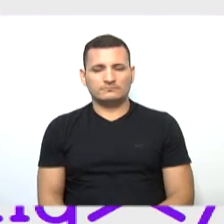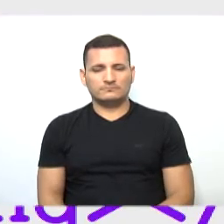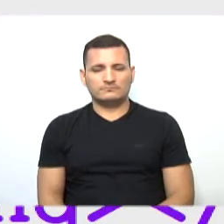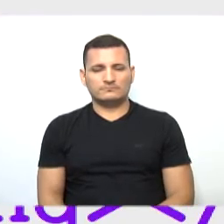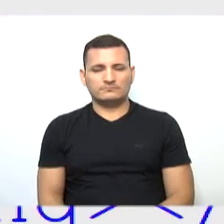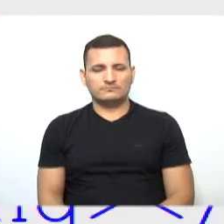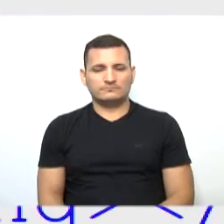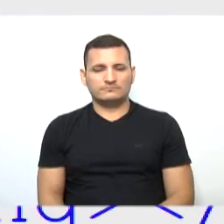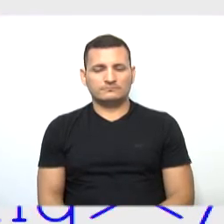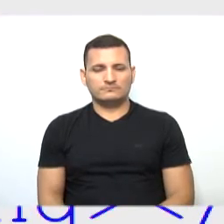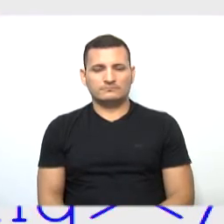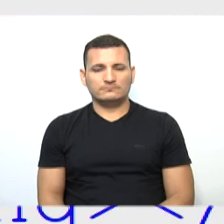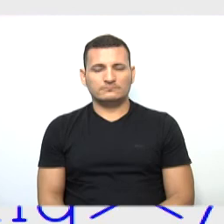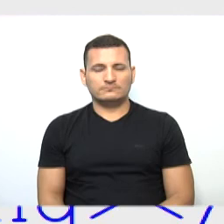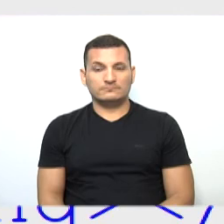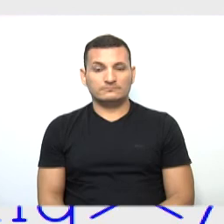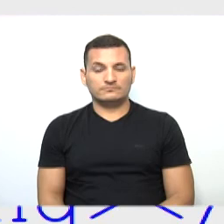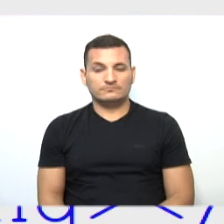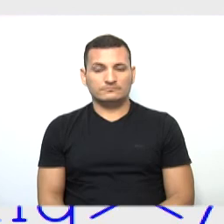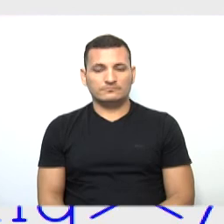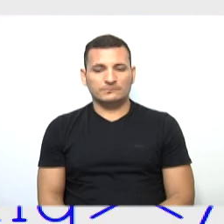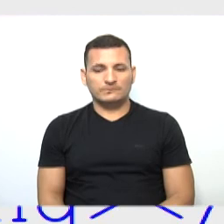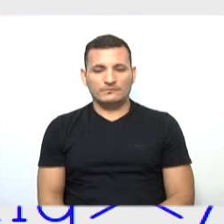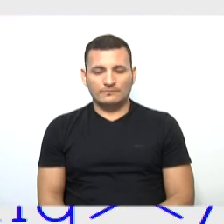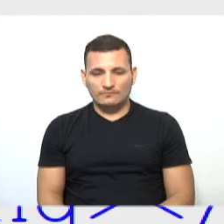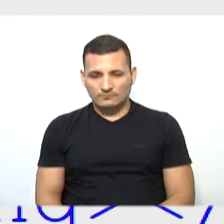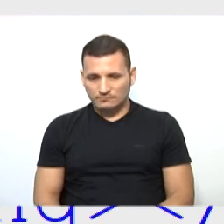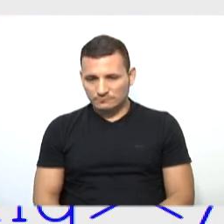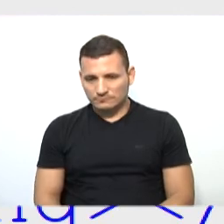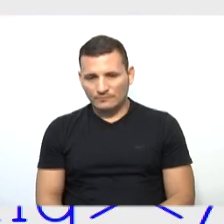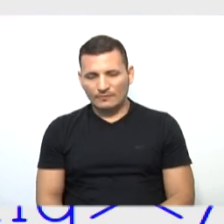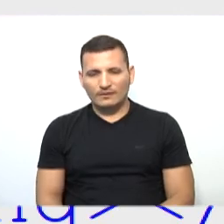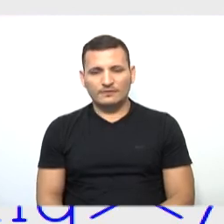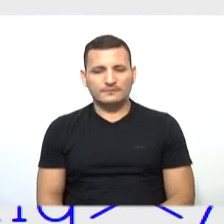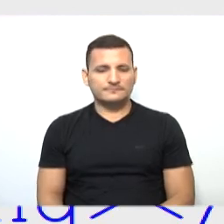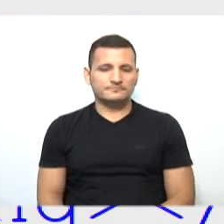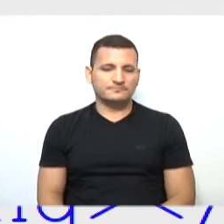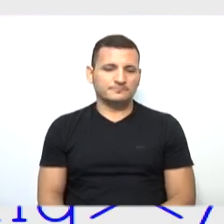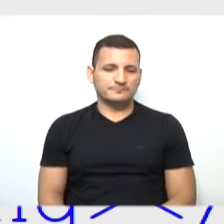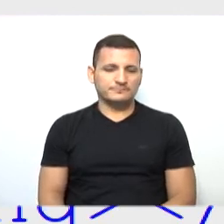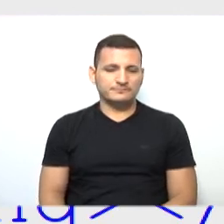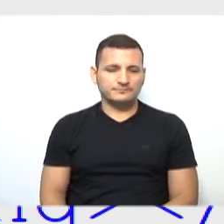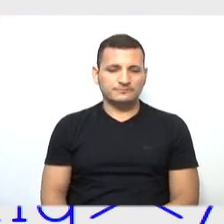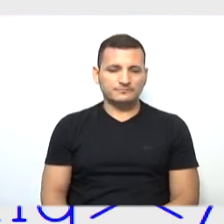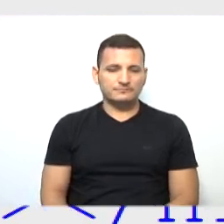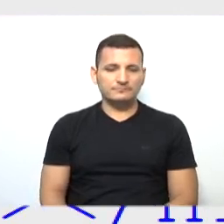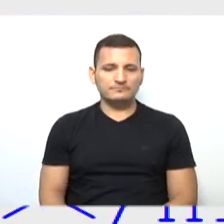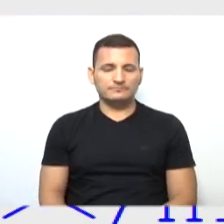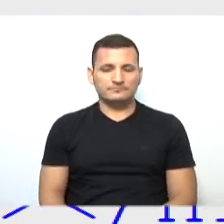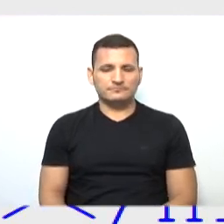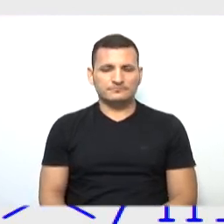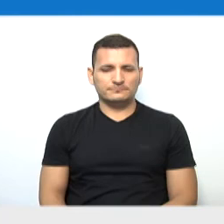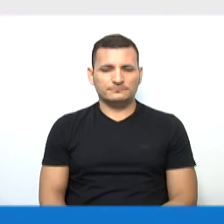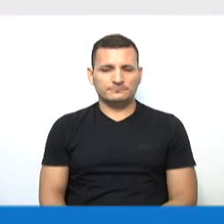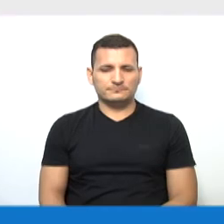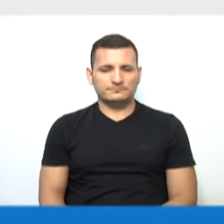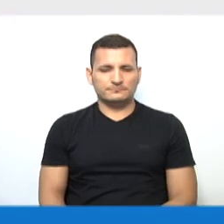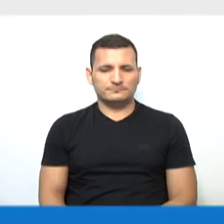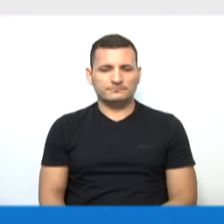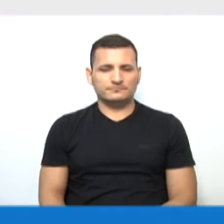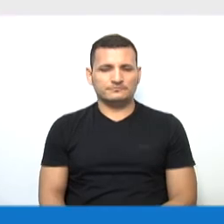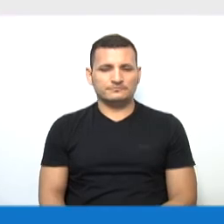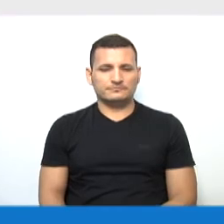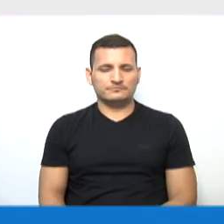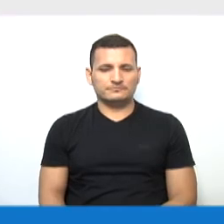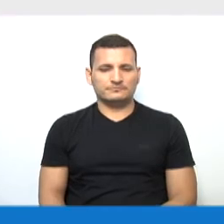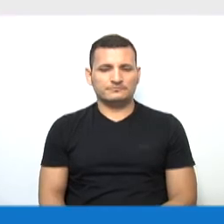aula4.js. Fecha as aspas e fecha o nosso script, fecha essa tag, fecha a tag